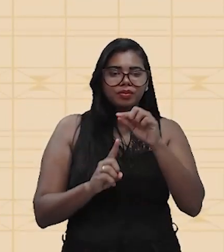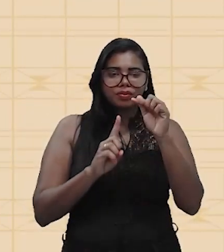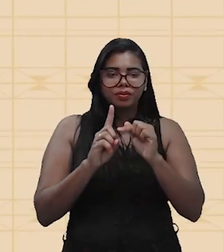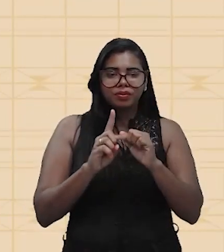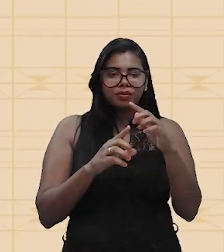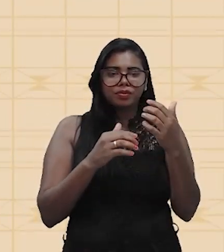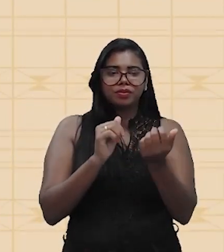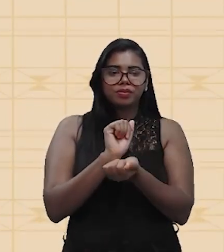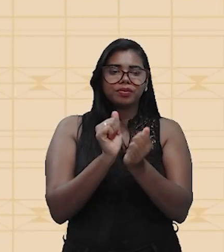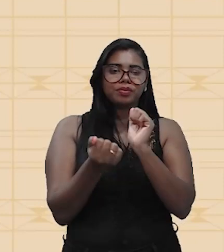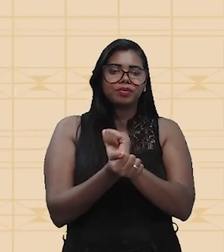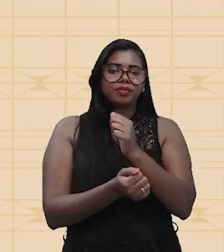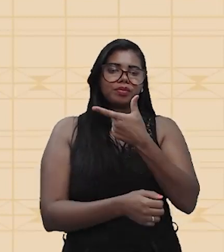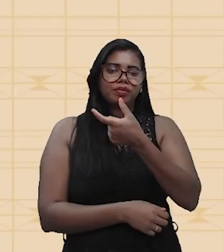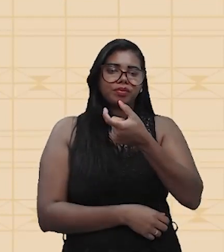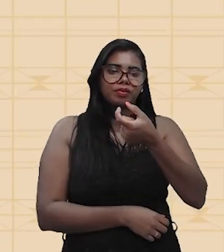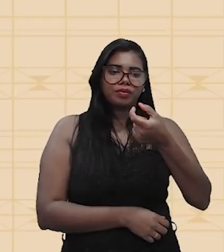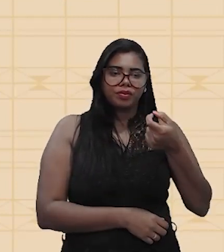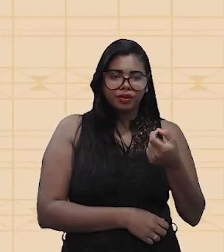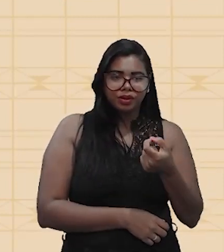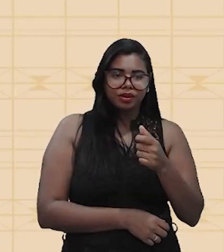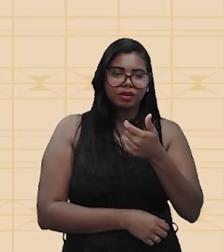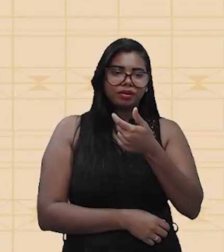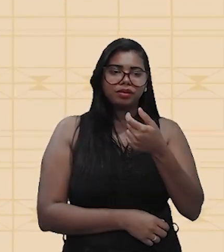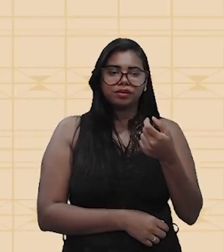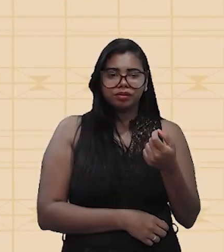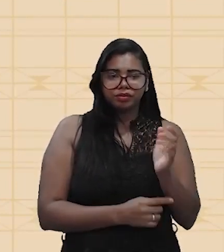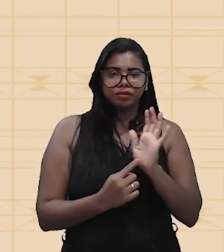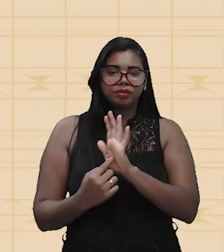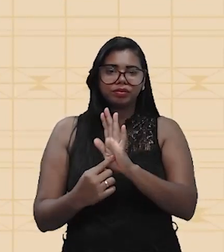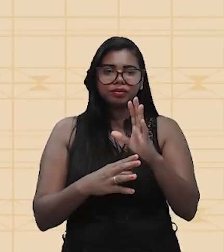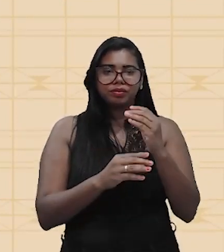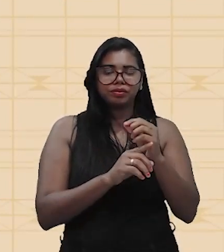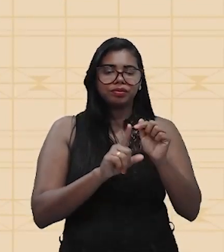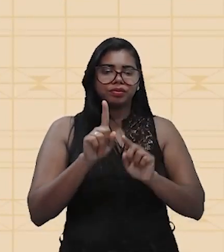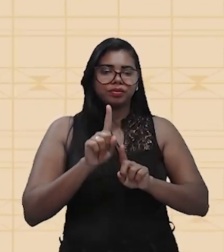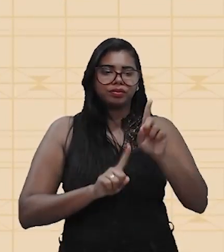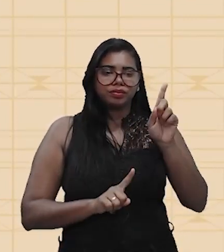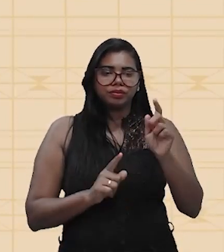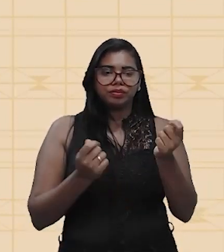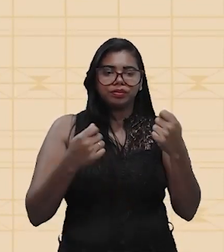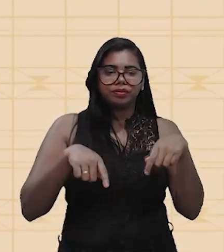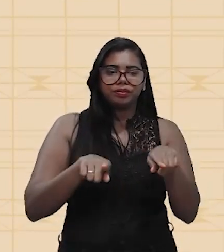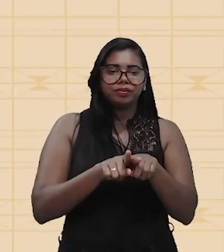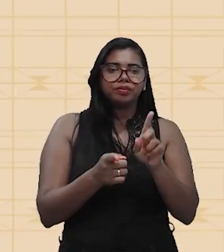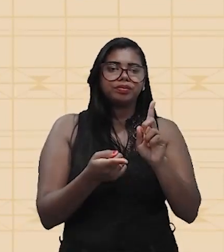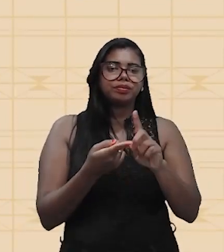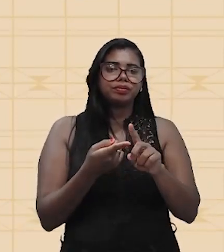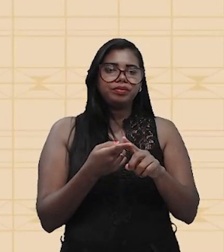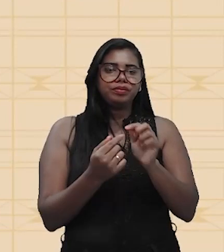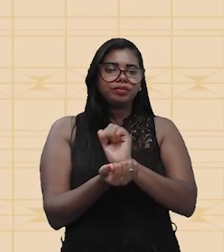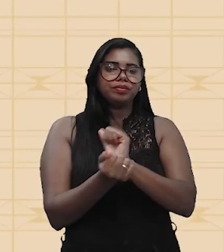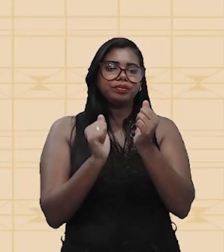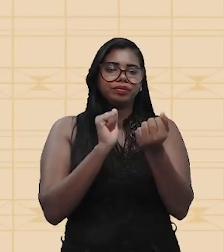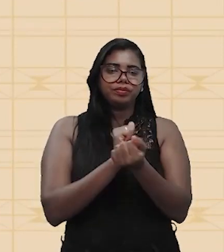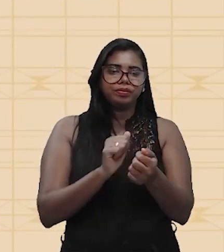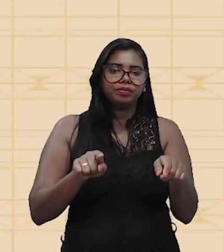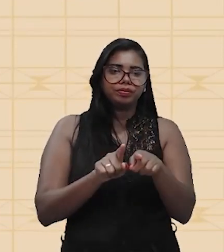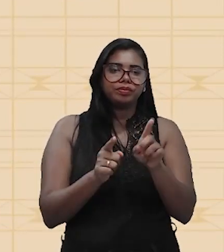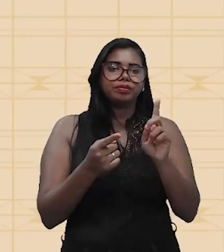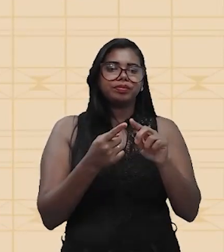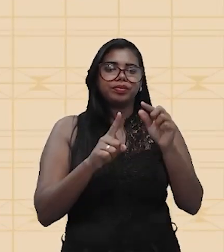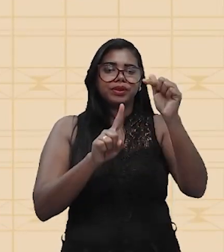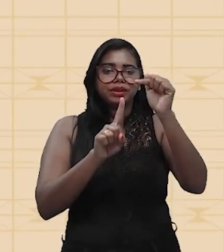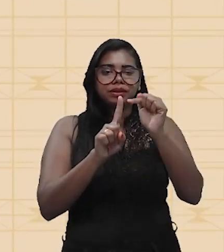em 220, de modo a manter inalterado sua potência. Uma das maneiras é fazer a adaptação na troca da resistência